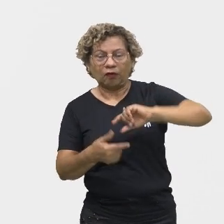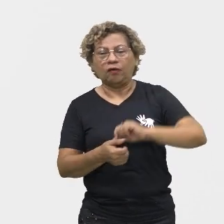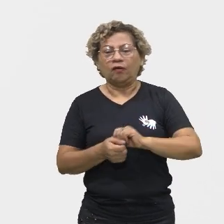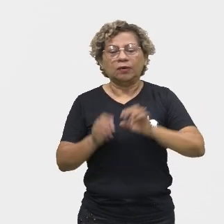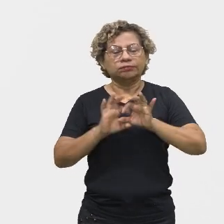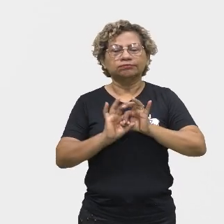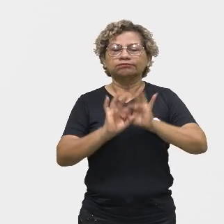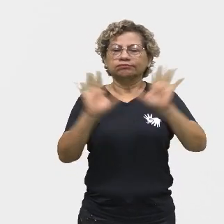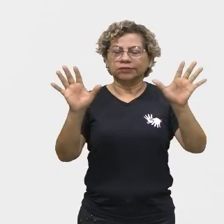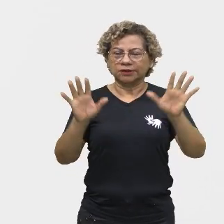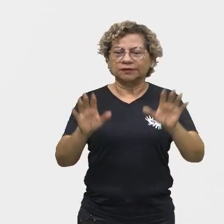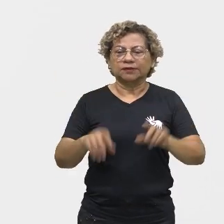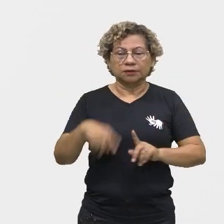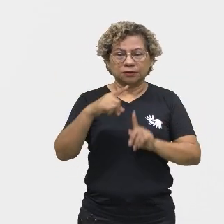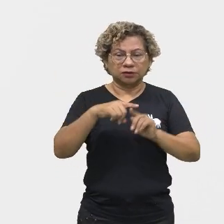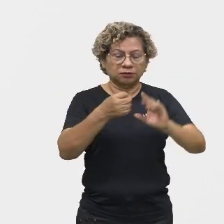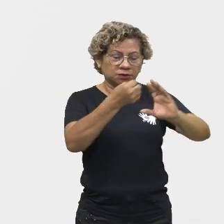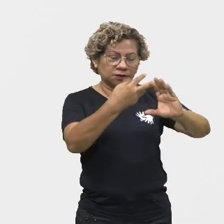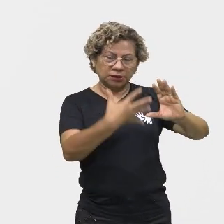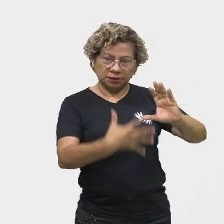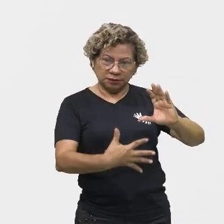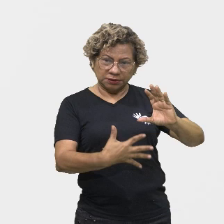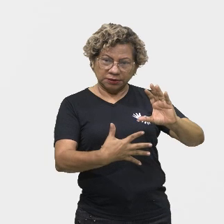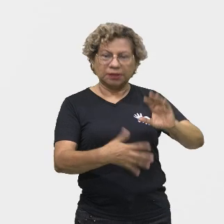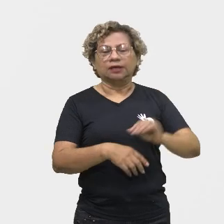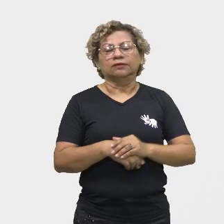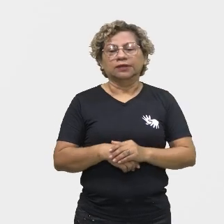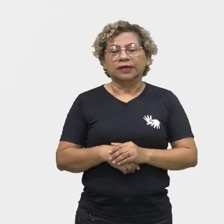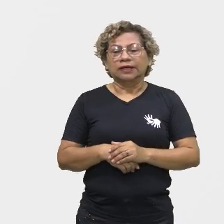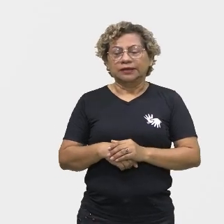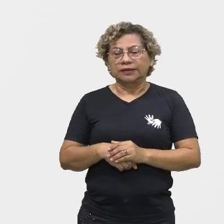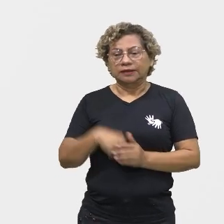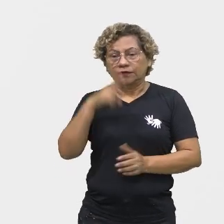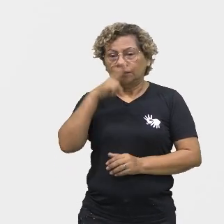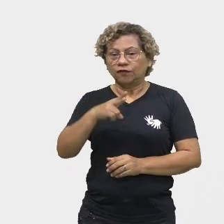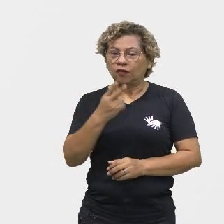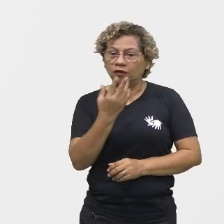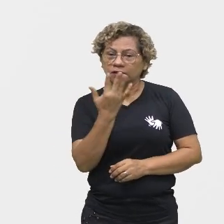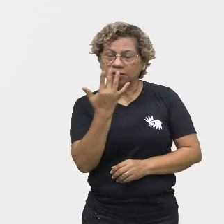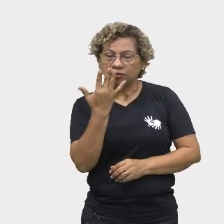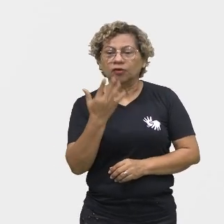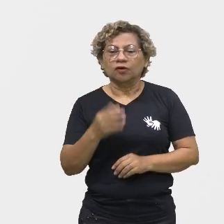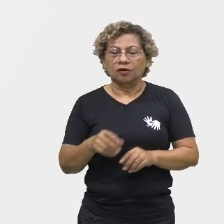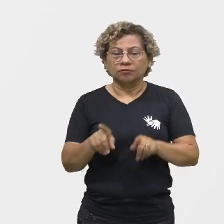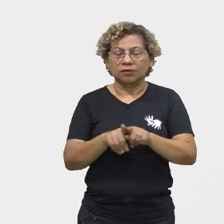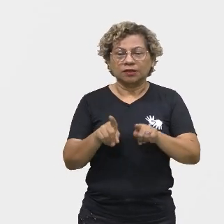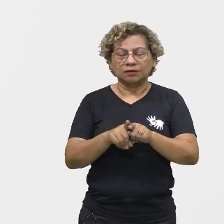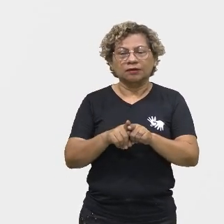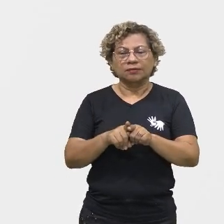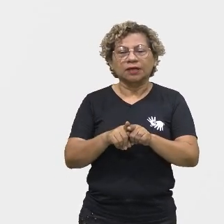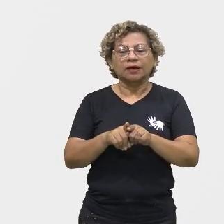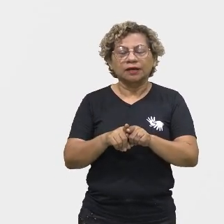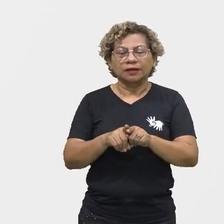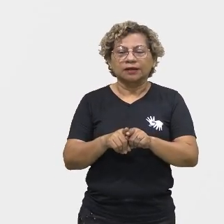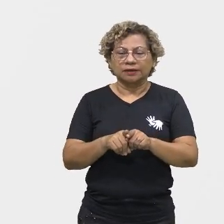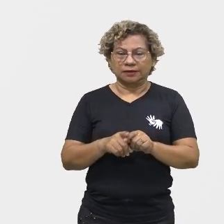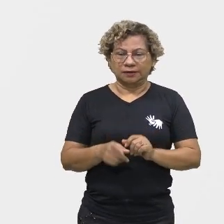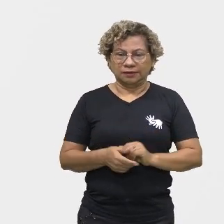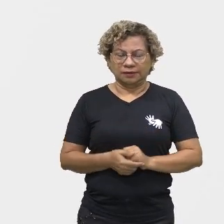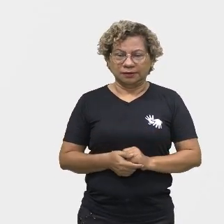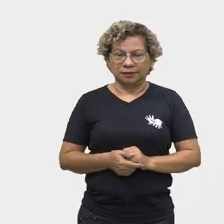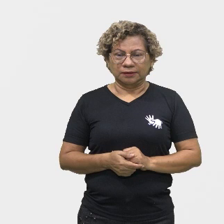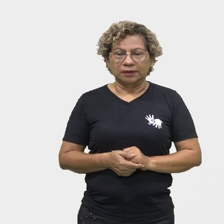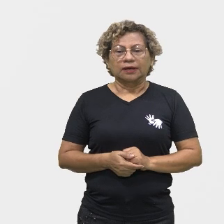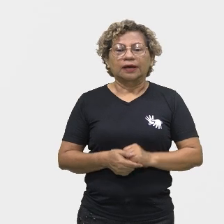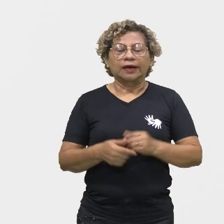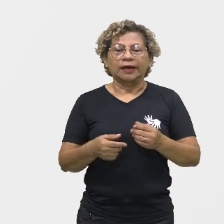indefinidas. Sua característica principal são manchas, cores vivas e alegres. A arte abstrata é geralmente entendida